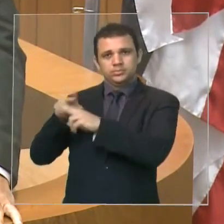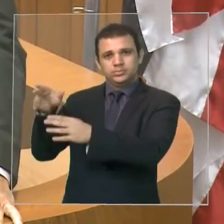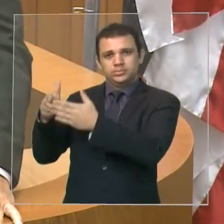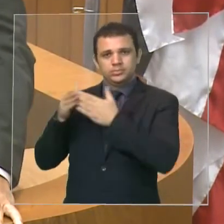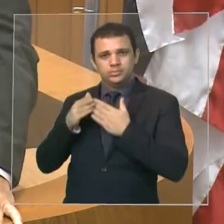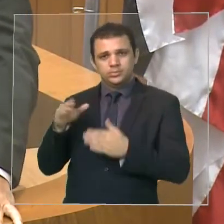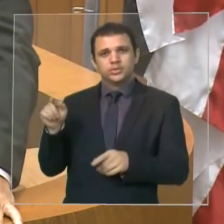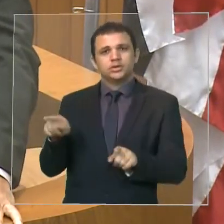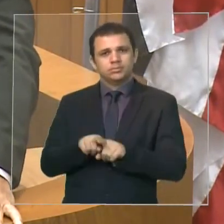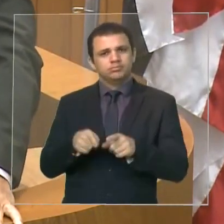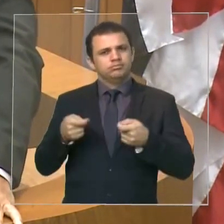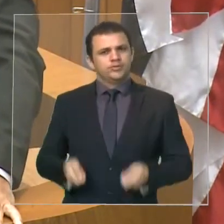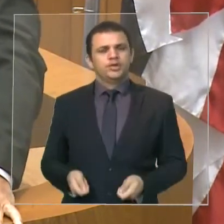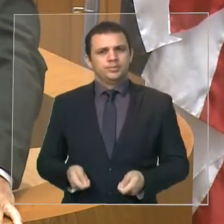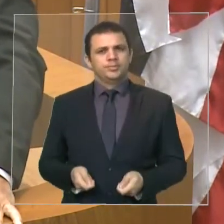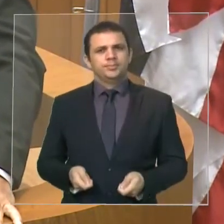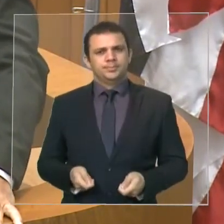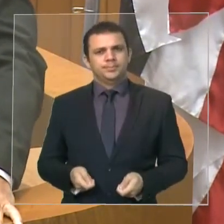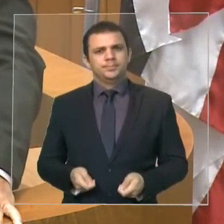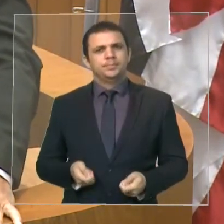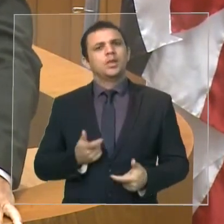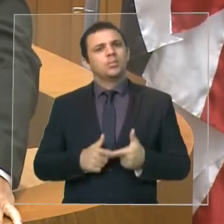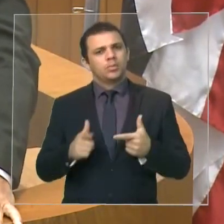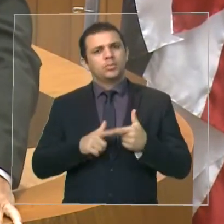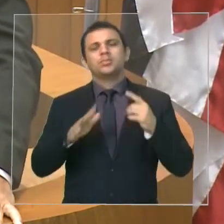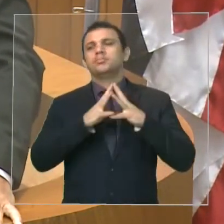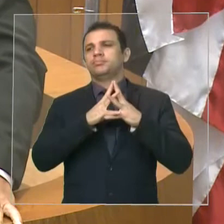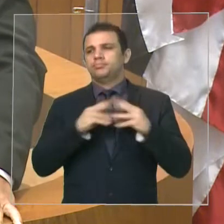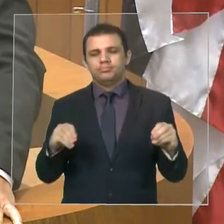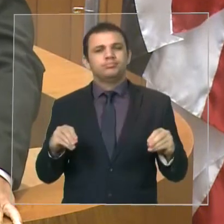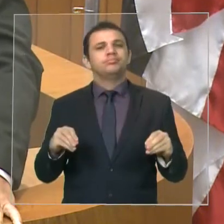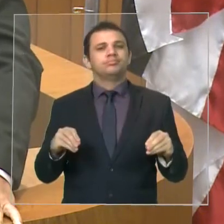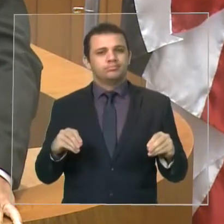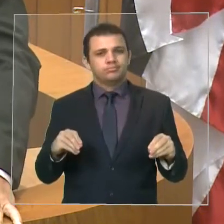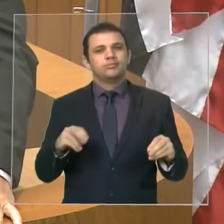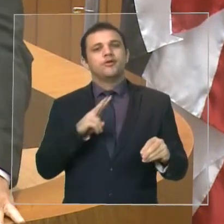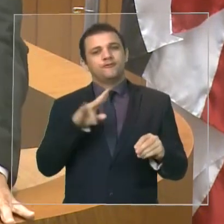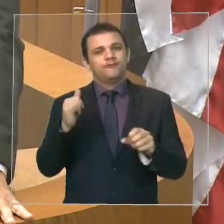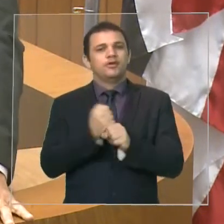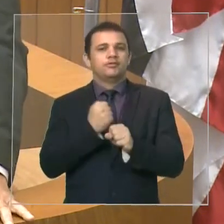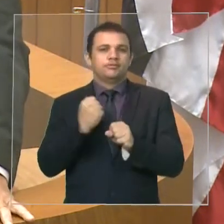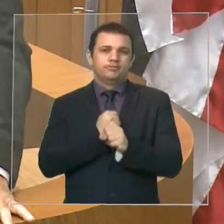forma muito firme, o problema está resolvido. E as obras serão